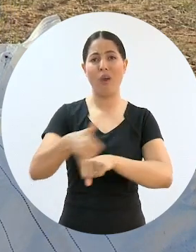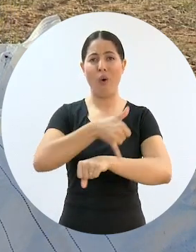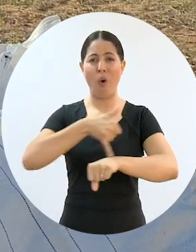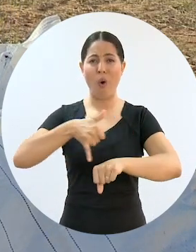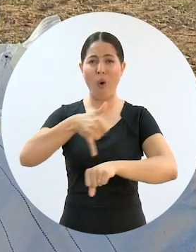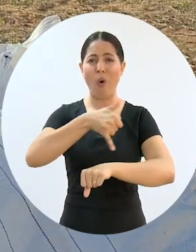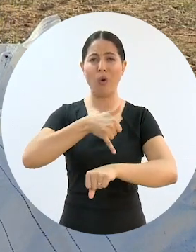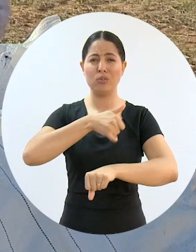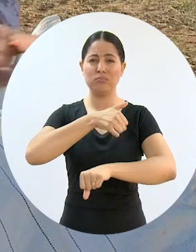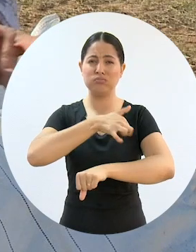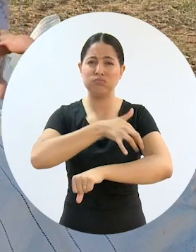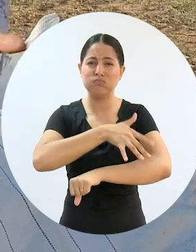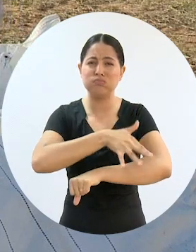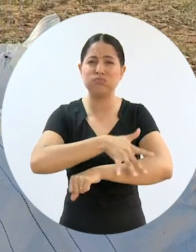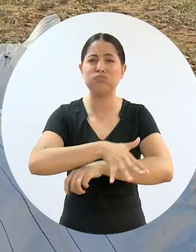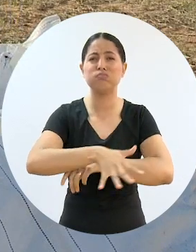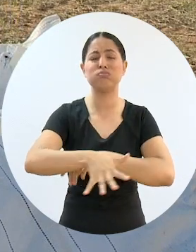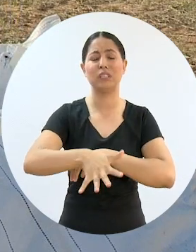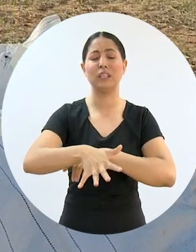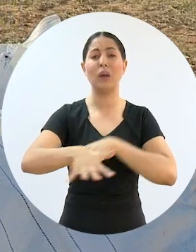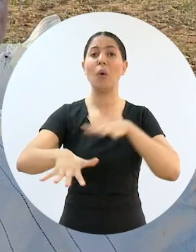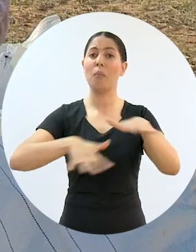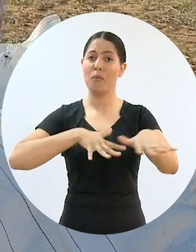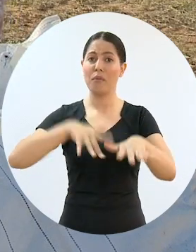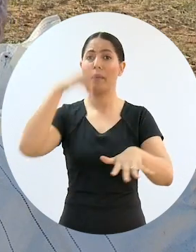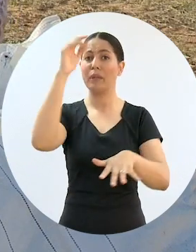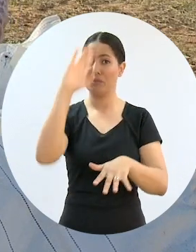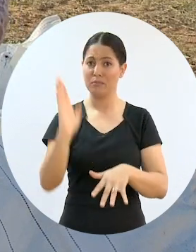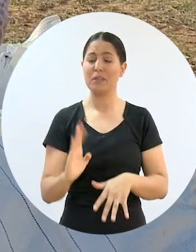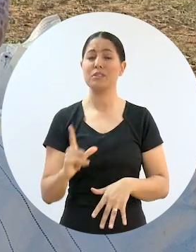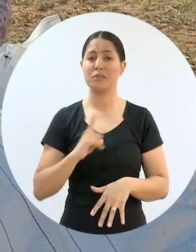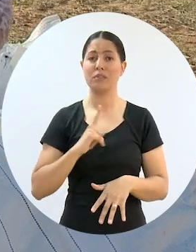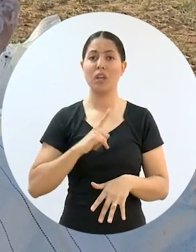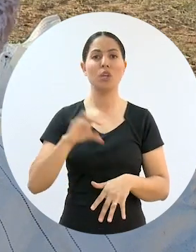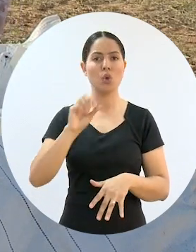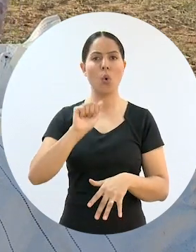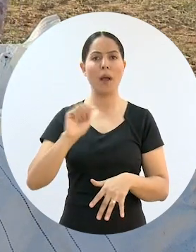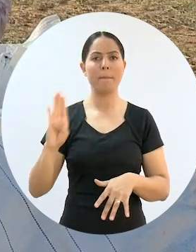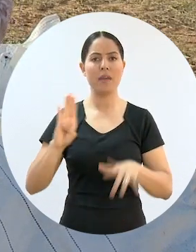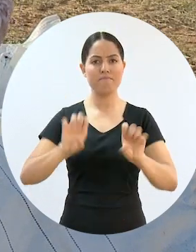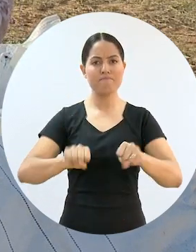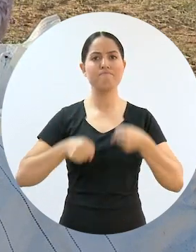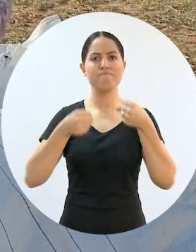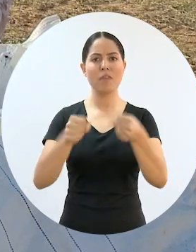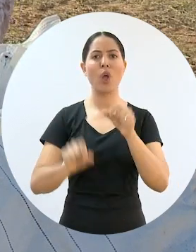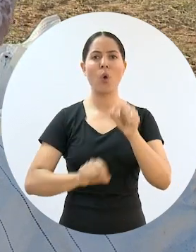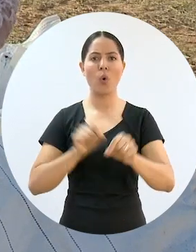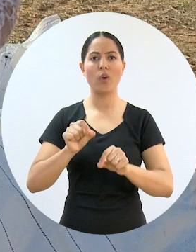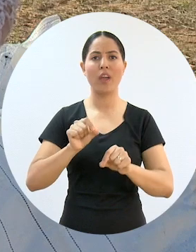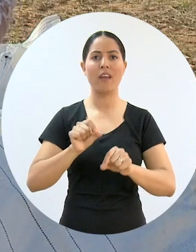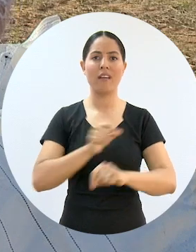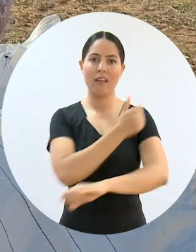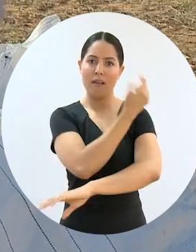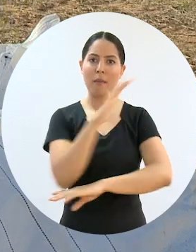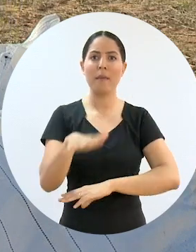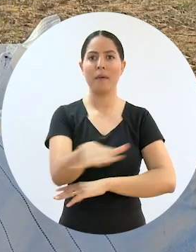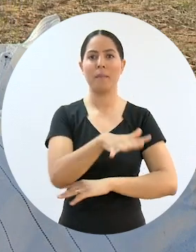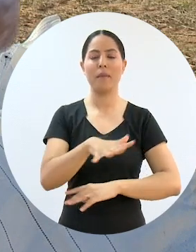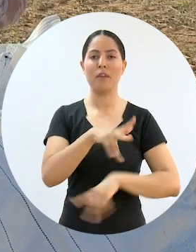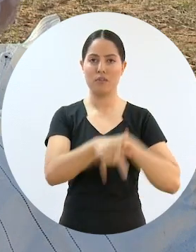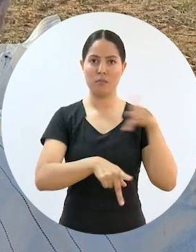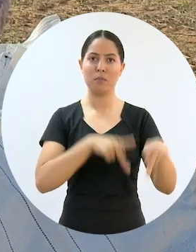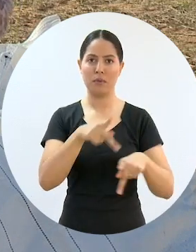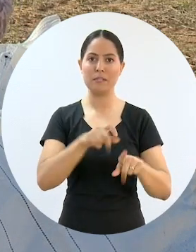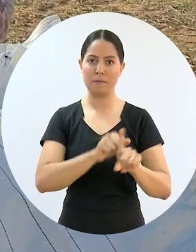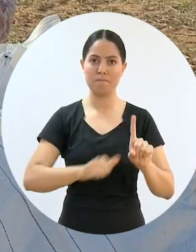gerado mobilizações em todo o país. E a Ordem dos Advogados do Brasil atua fortemente em defesa do meio ambiente e